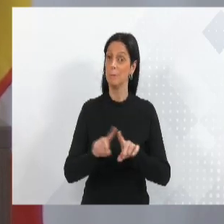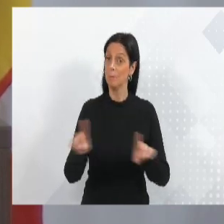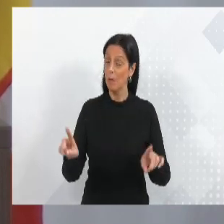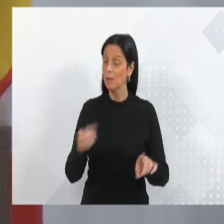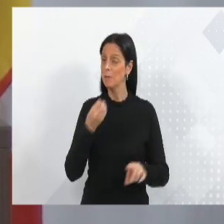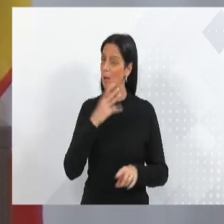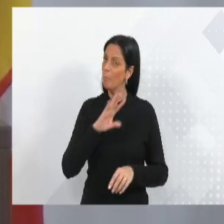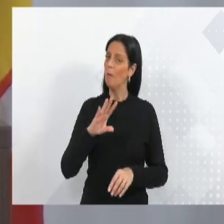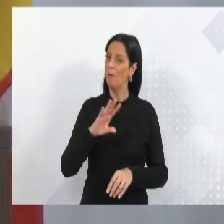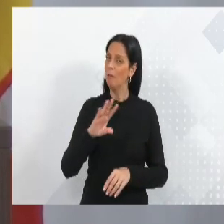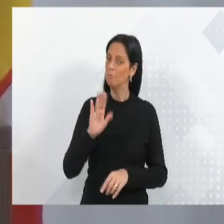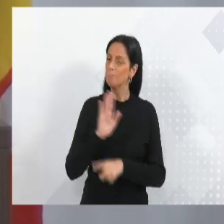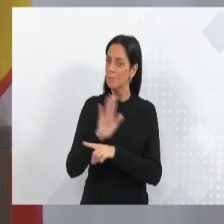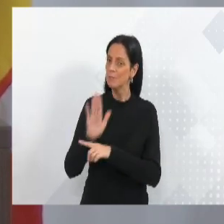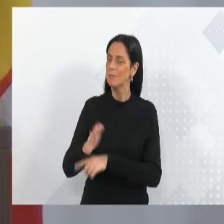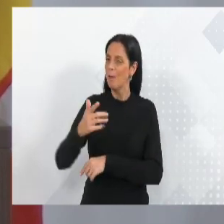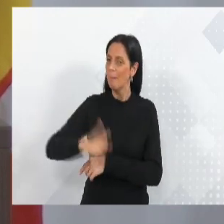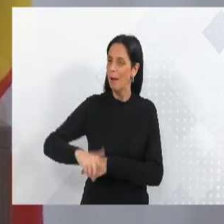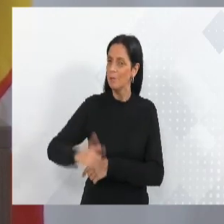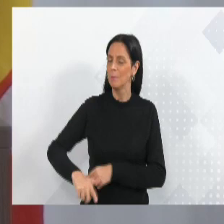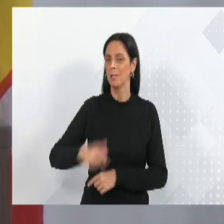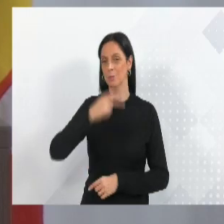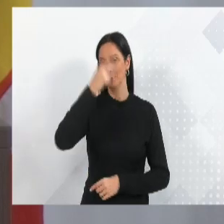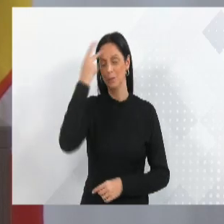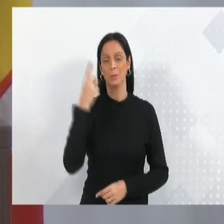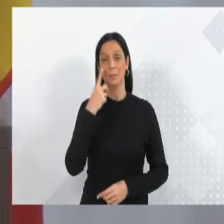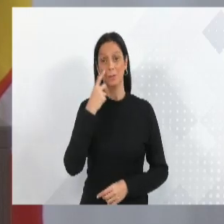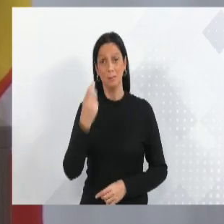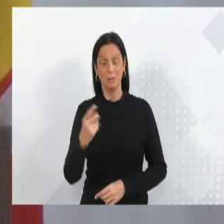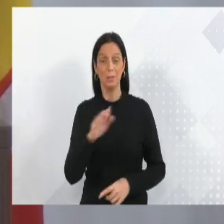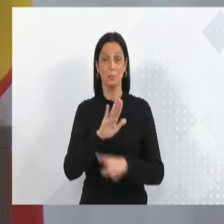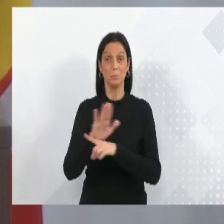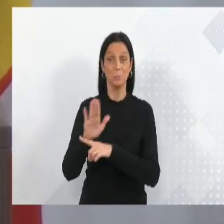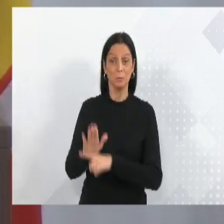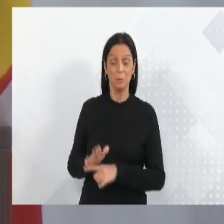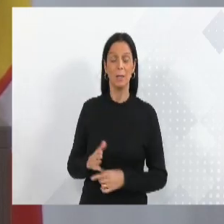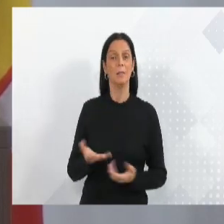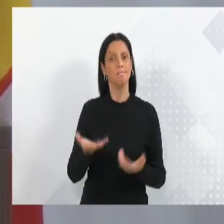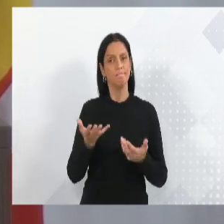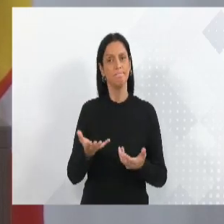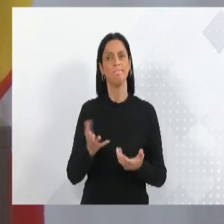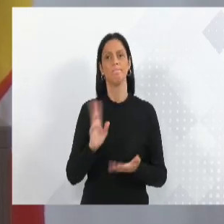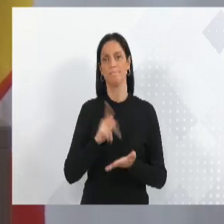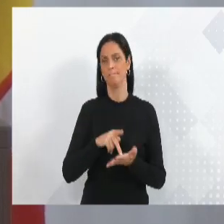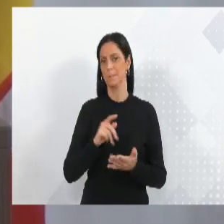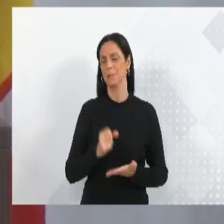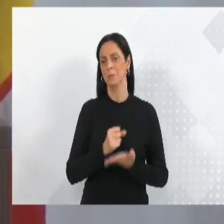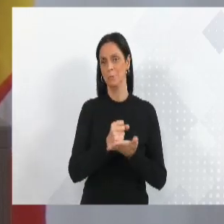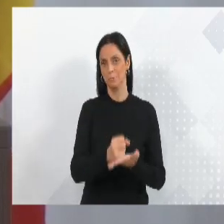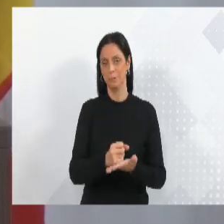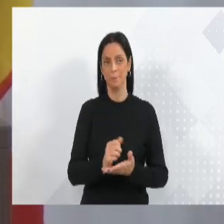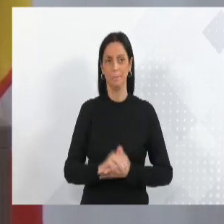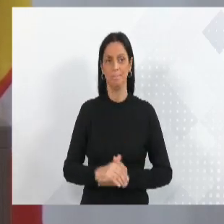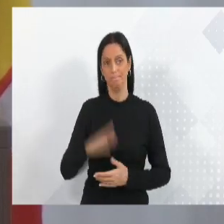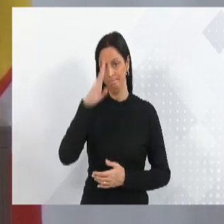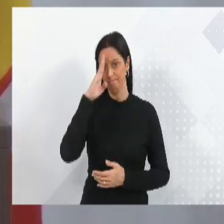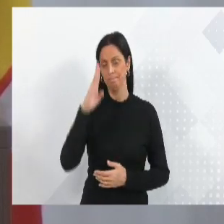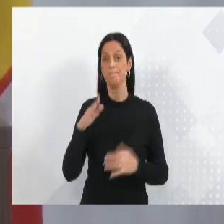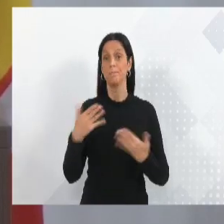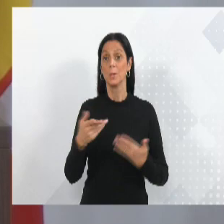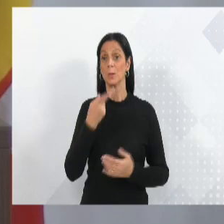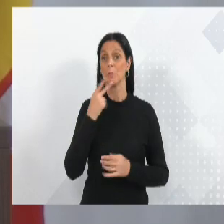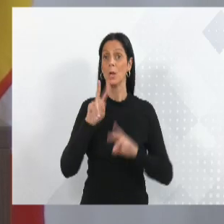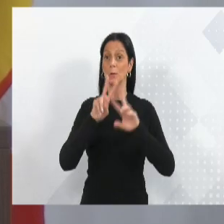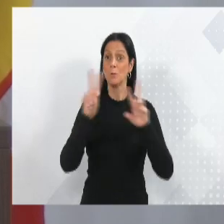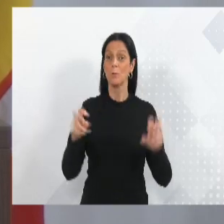ter mais e cada vez mais interessados em saber e poder procurar ajudar Principalmente quando se trata de parte